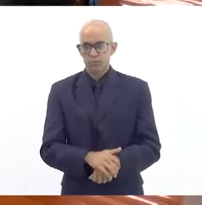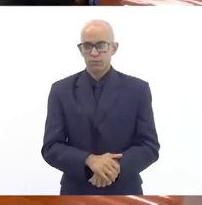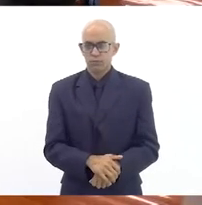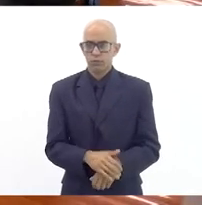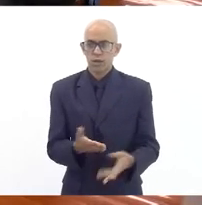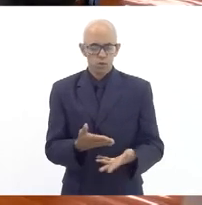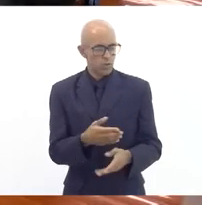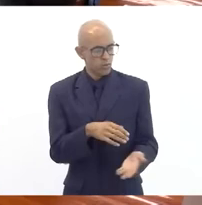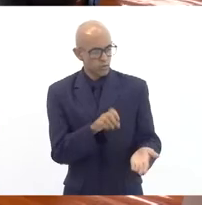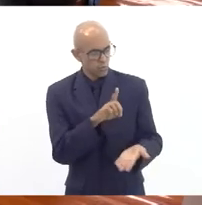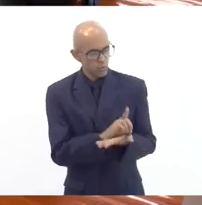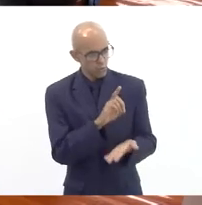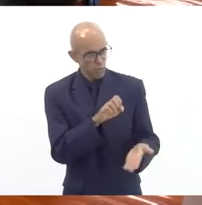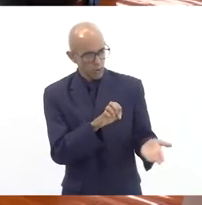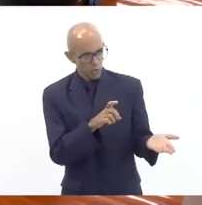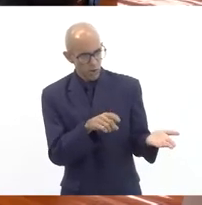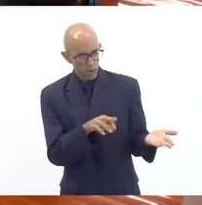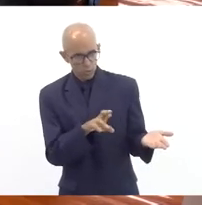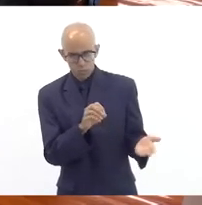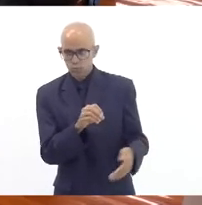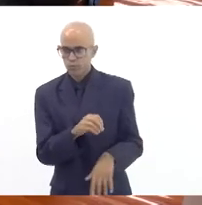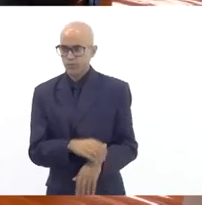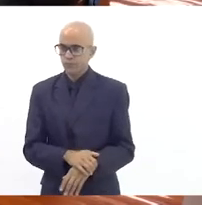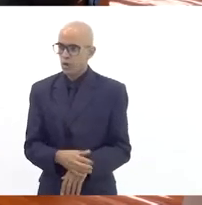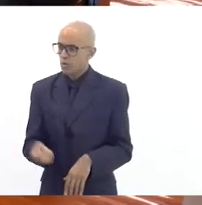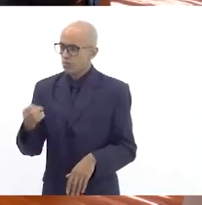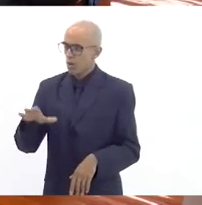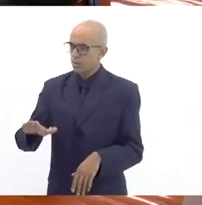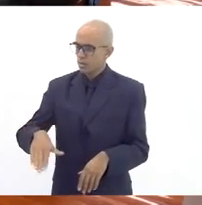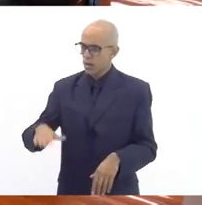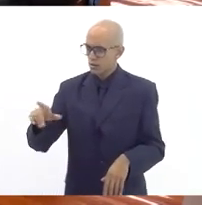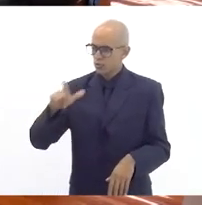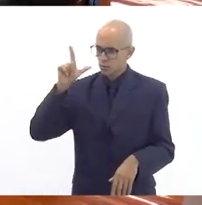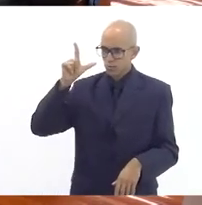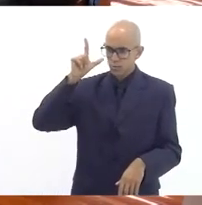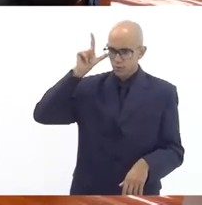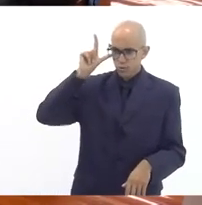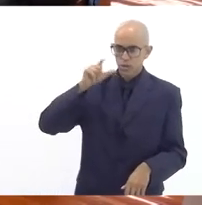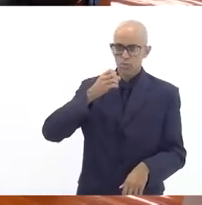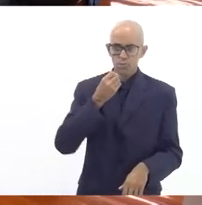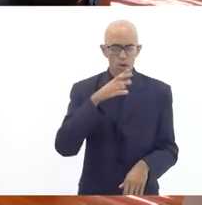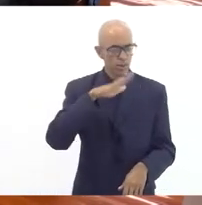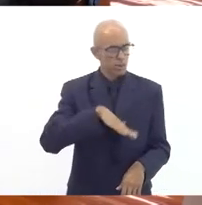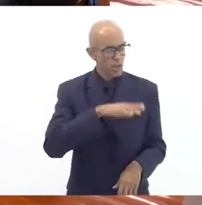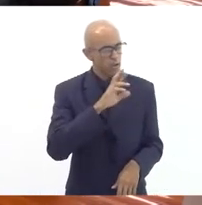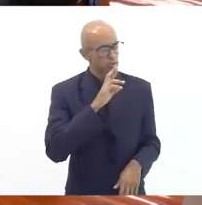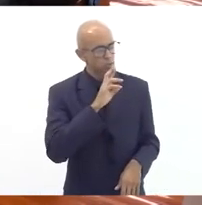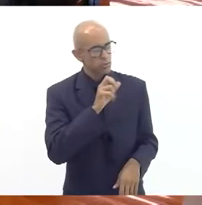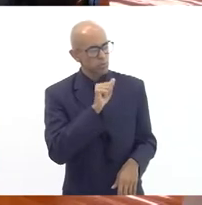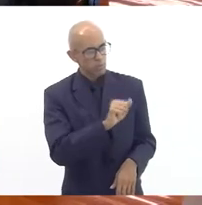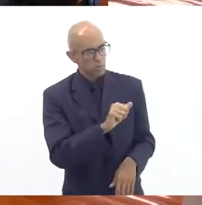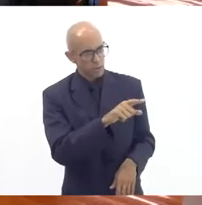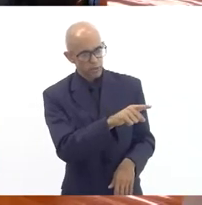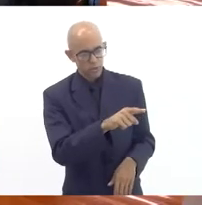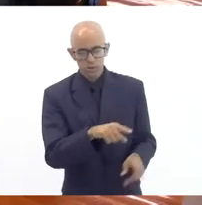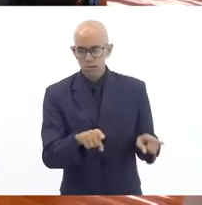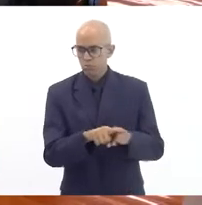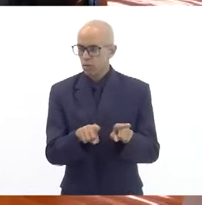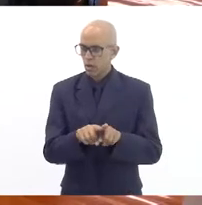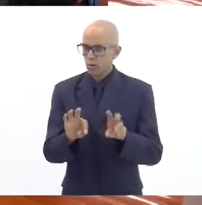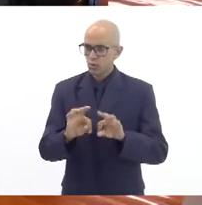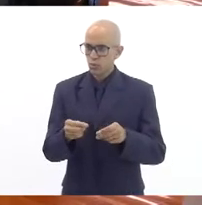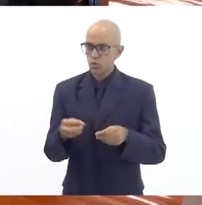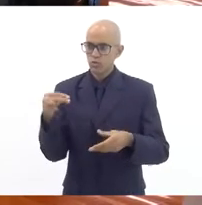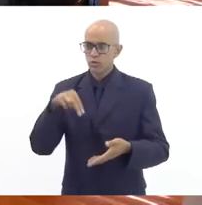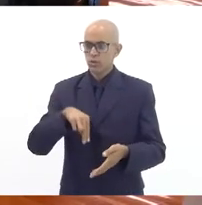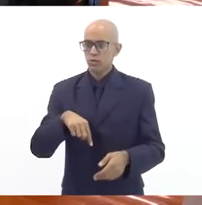nossas audiências. Boa tarde, deputada Lucinha, deputado Rodrigo Amorim, obrigado a todos os presentes. Eu vou fazer 4